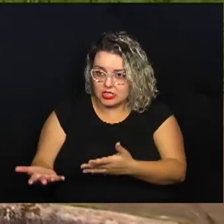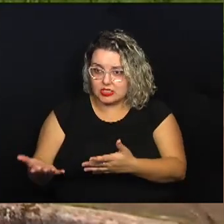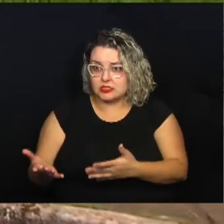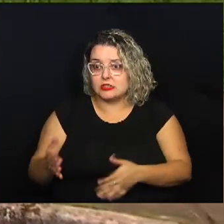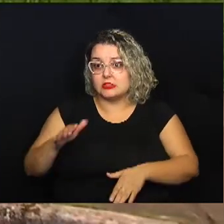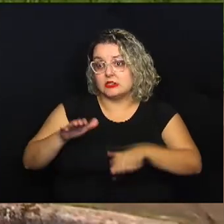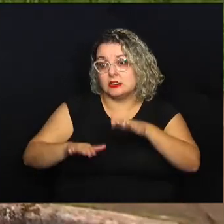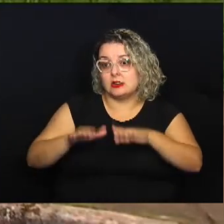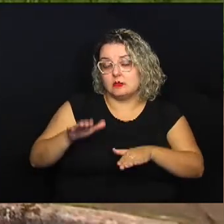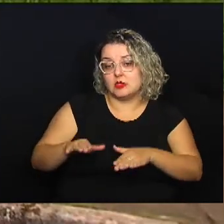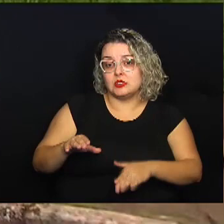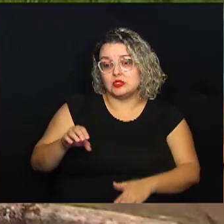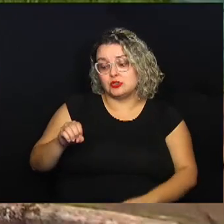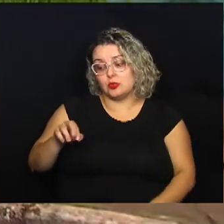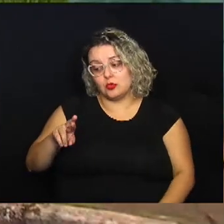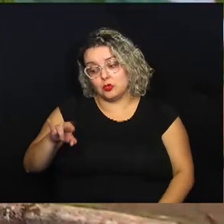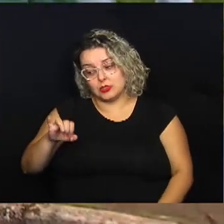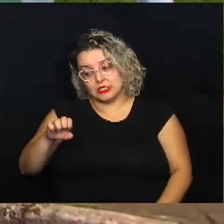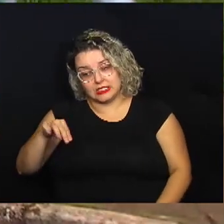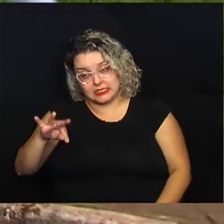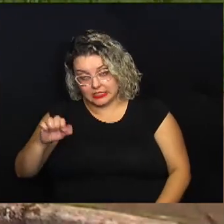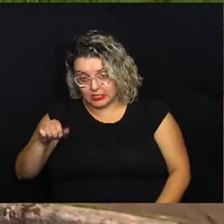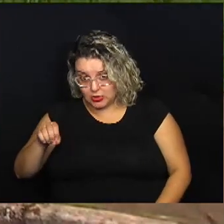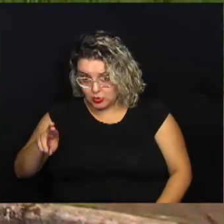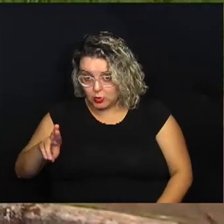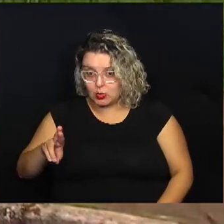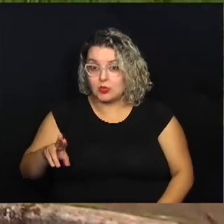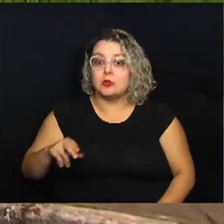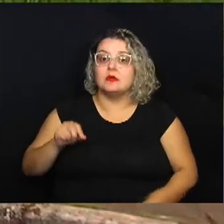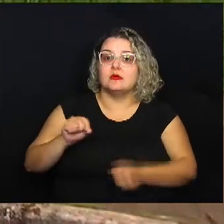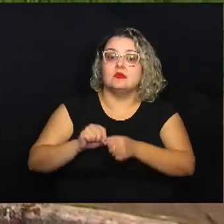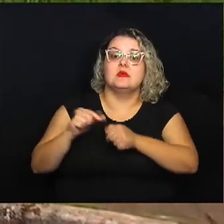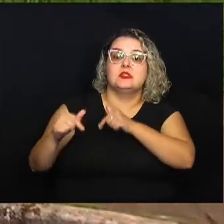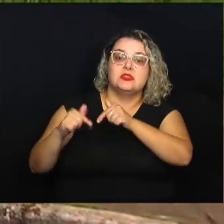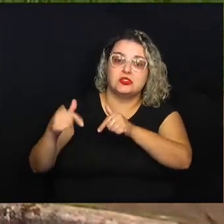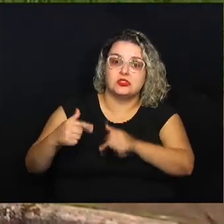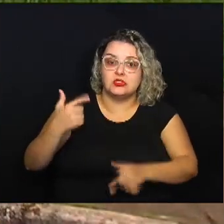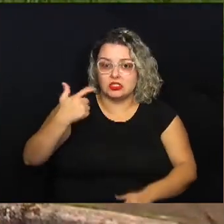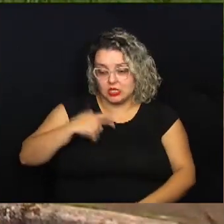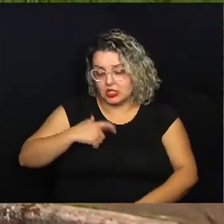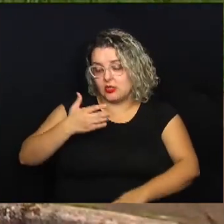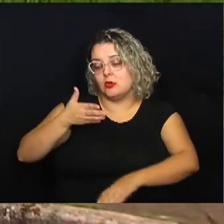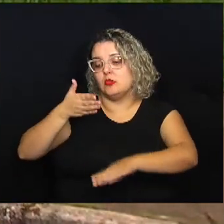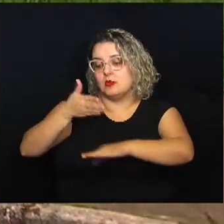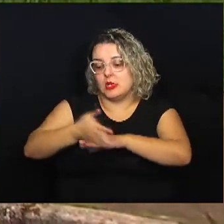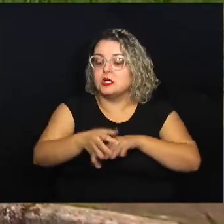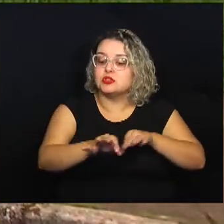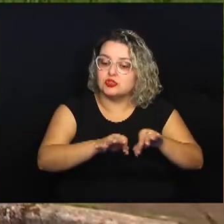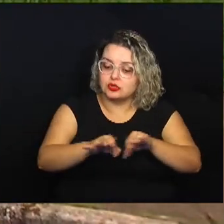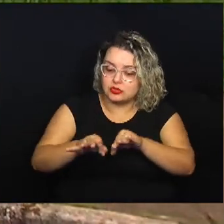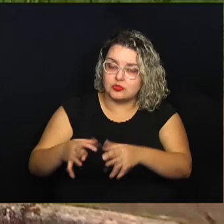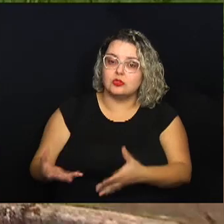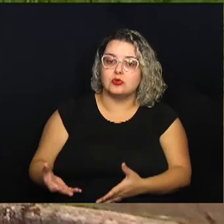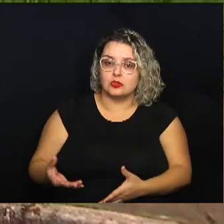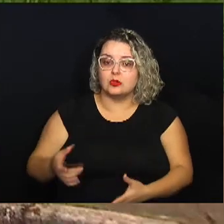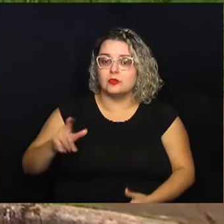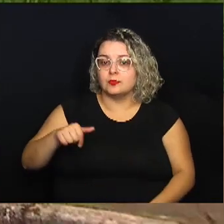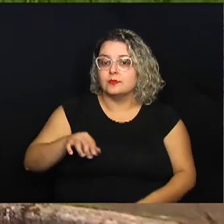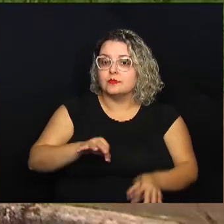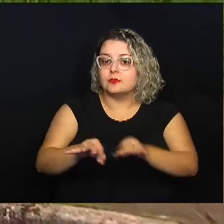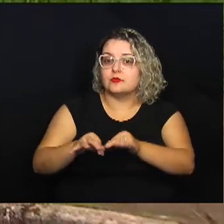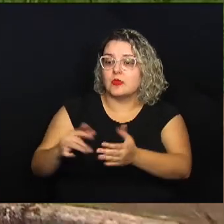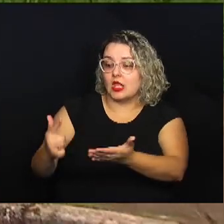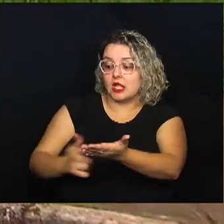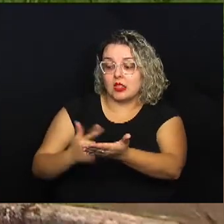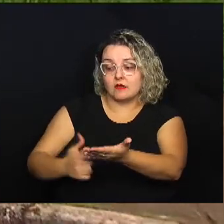dependendo de cada orientador, a gente vai fazendo esse trabalho, né? No caso, eu faço parte de um projeto, que é projeto Livros